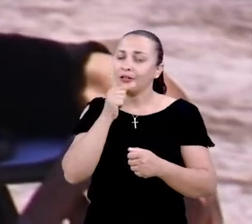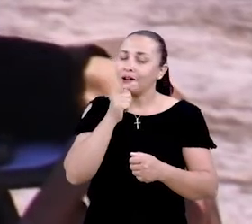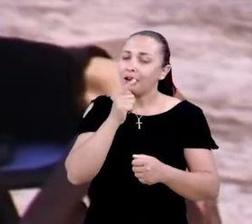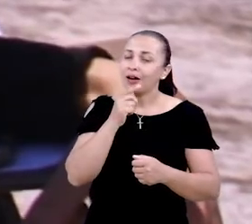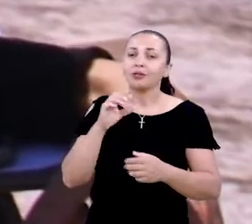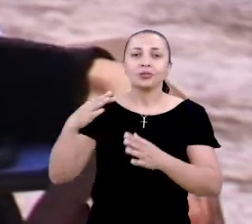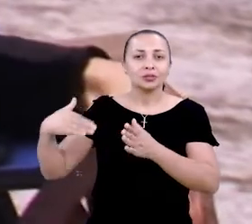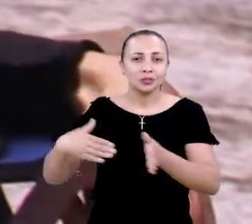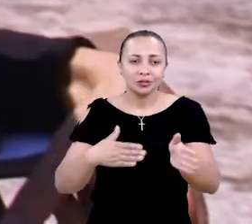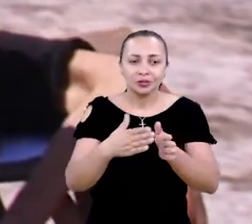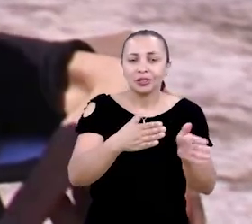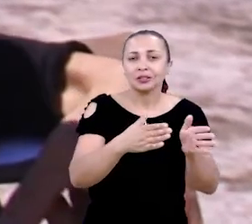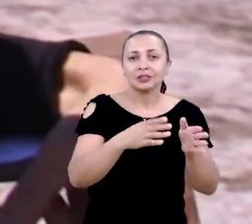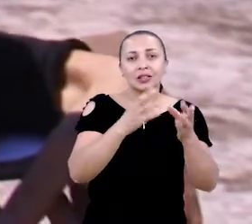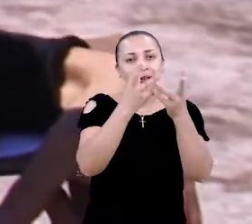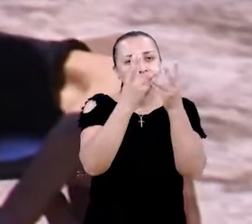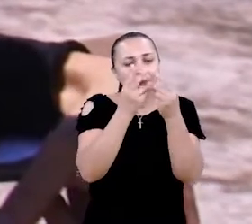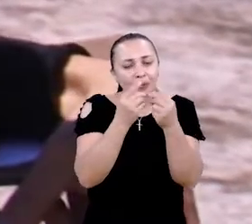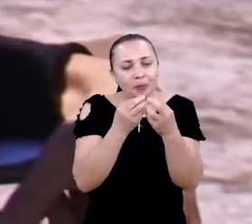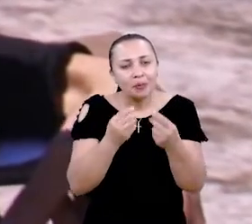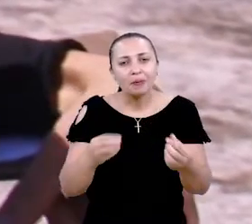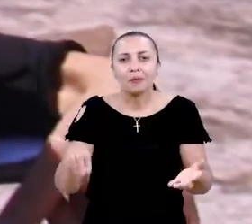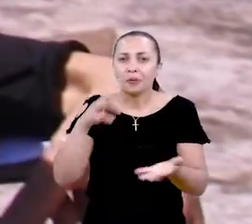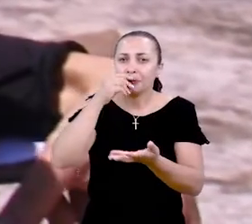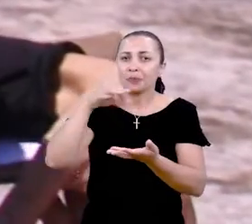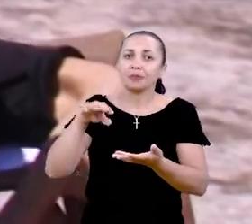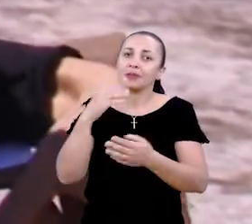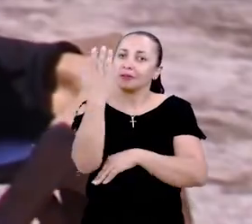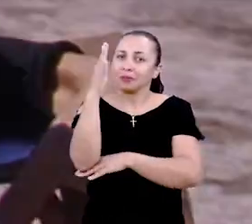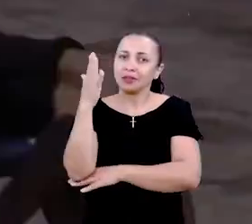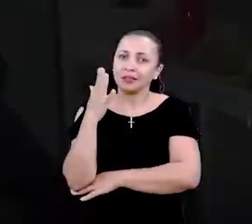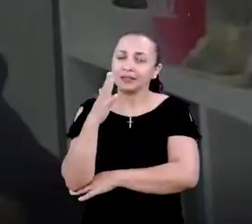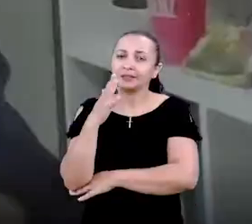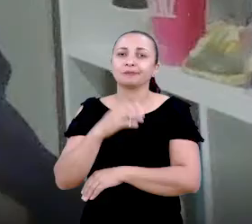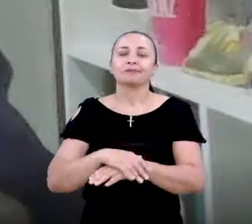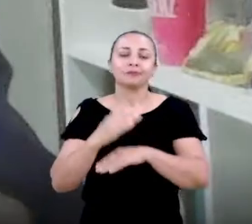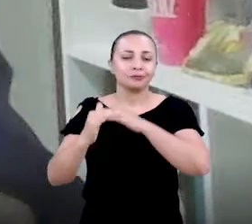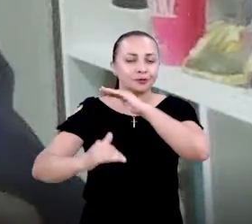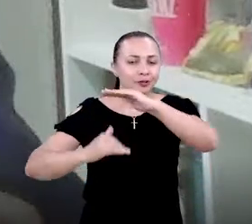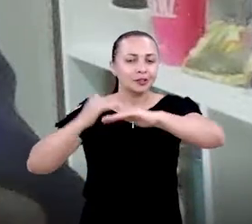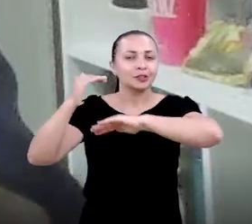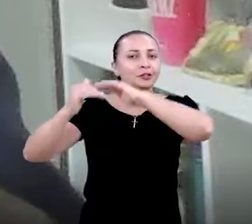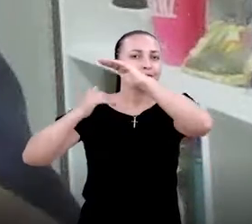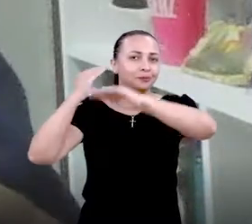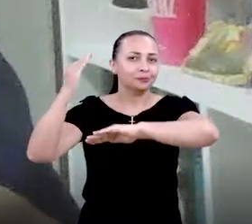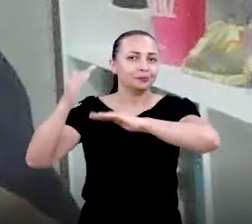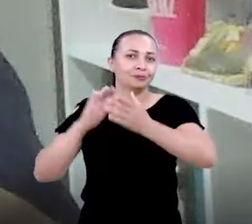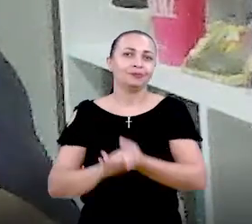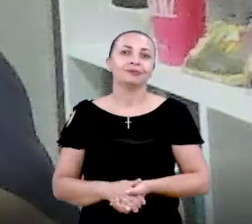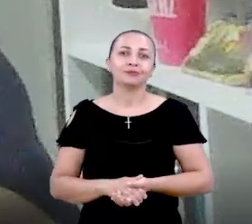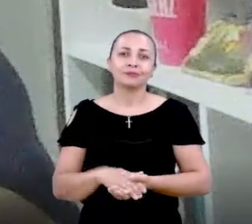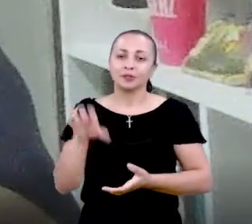salinidade diminuir. E aí a salinidade diminuindo, as plantas voltam a crescer. Planejamos